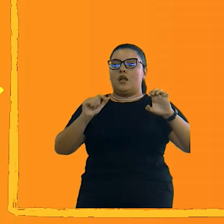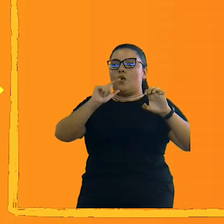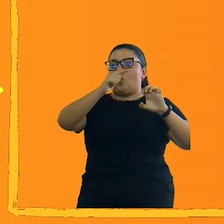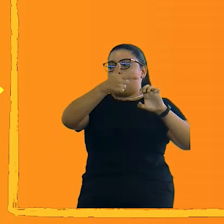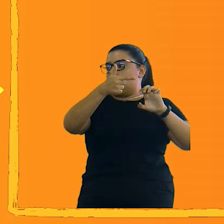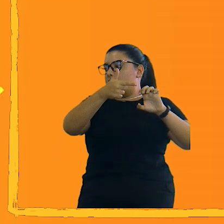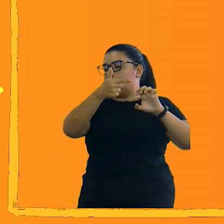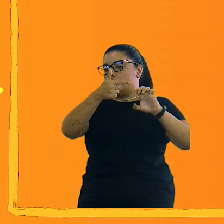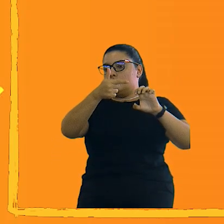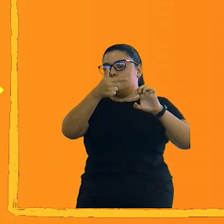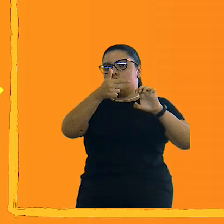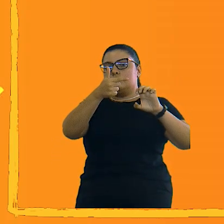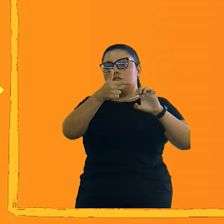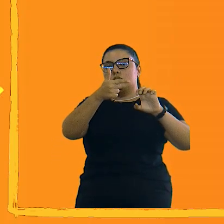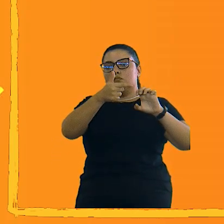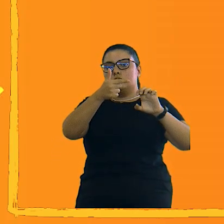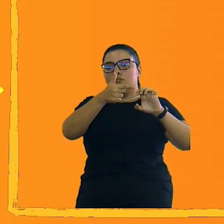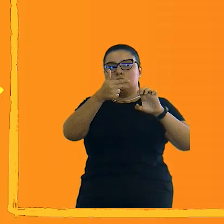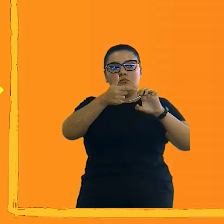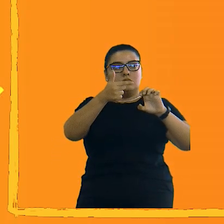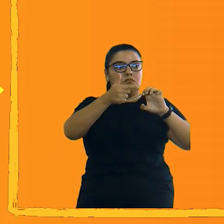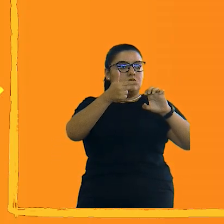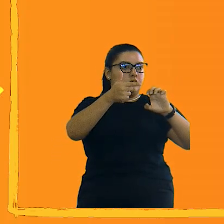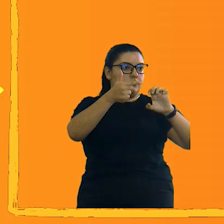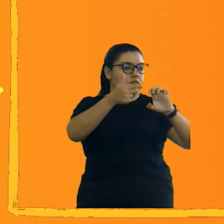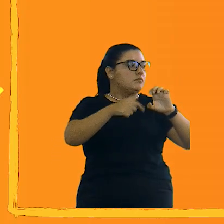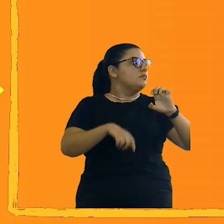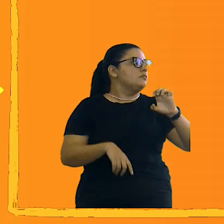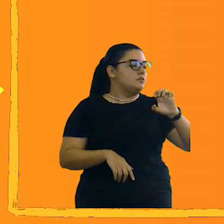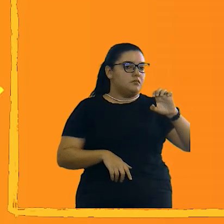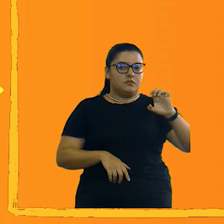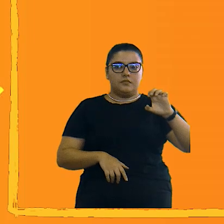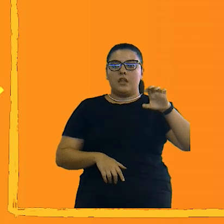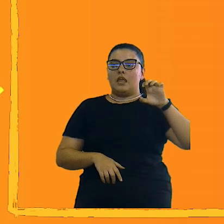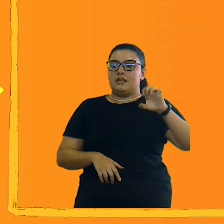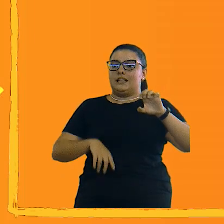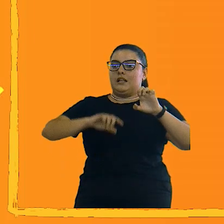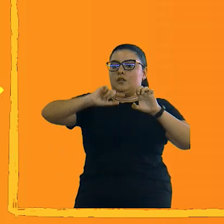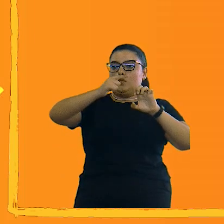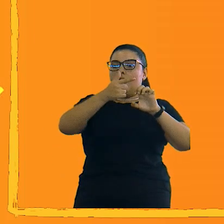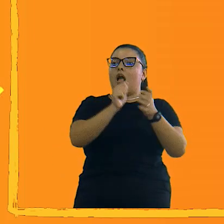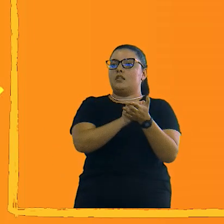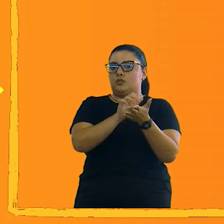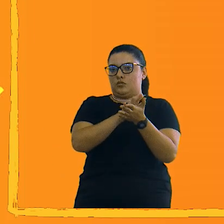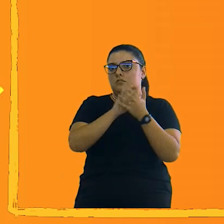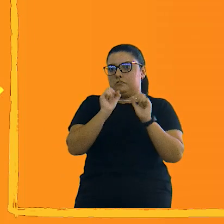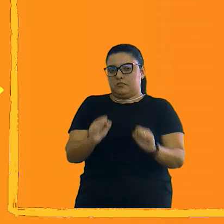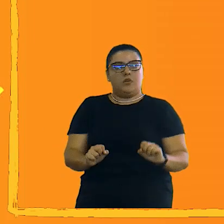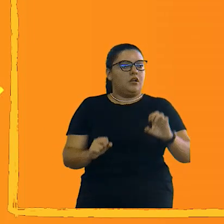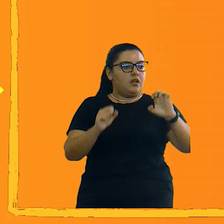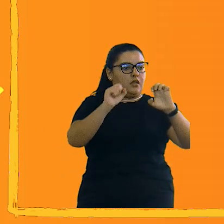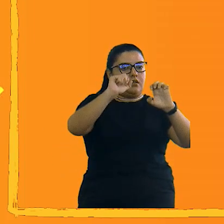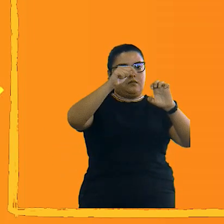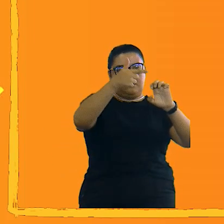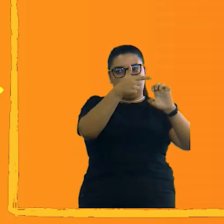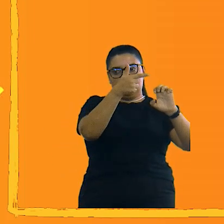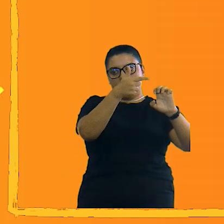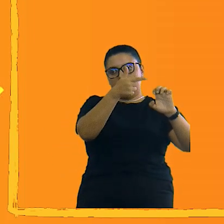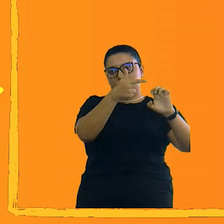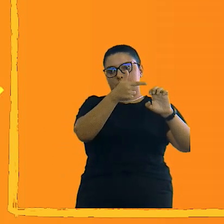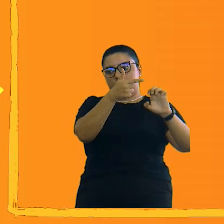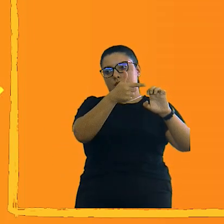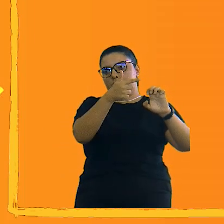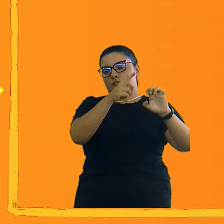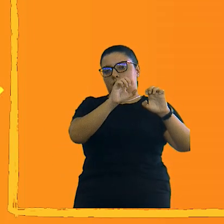quadrado escala ao quadrado escreve aí escala